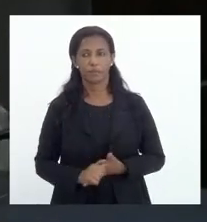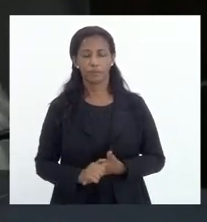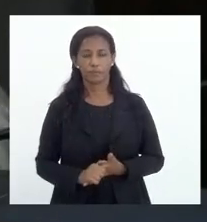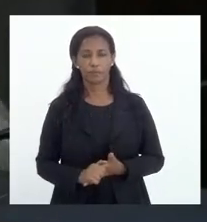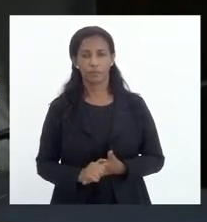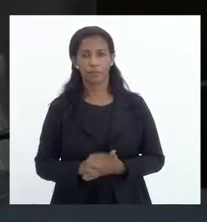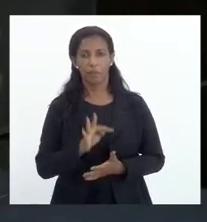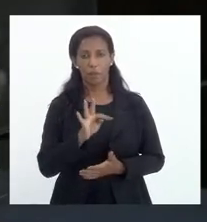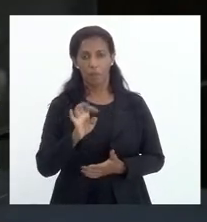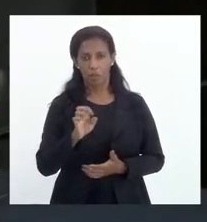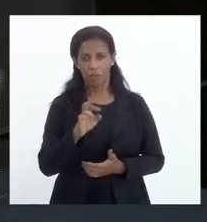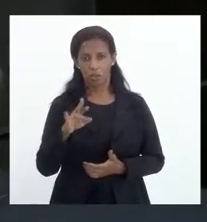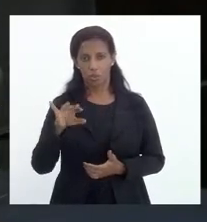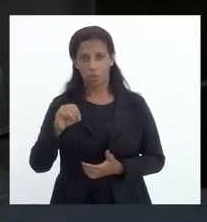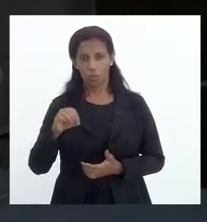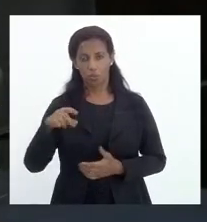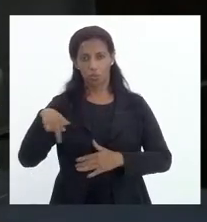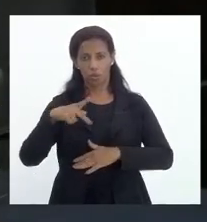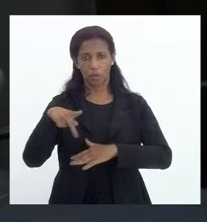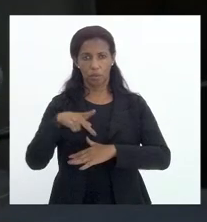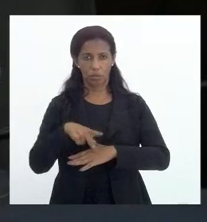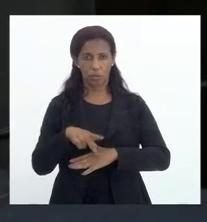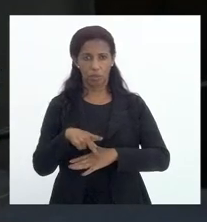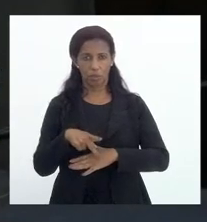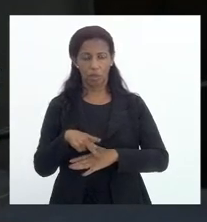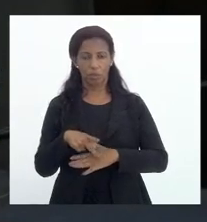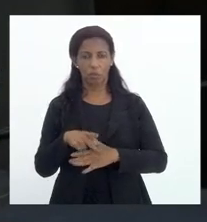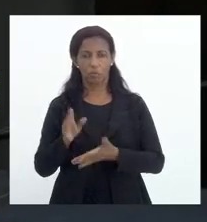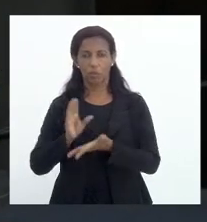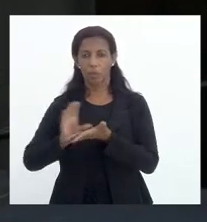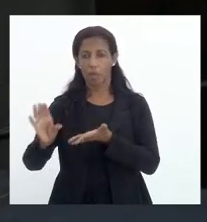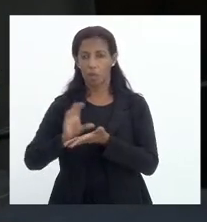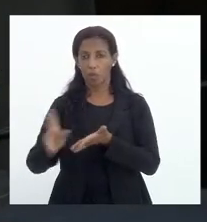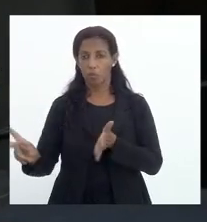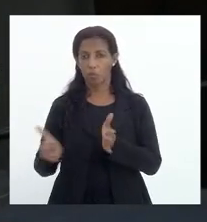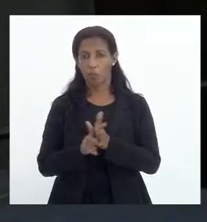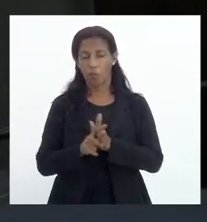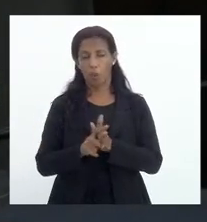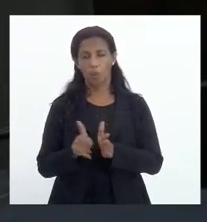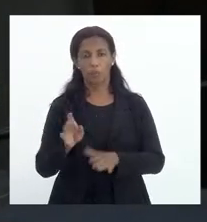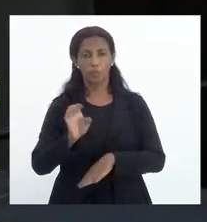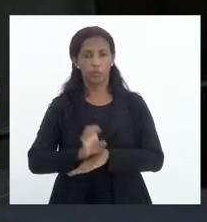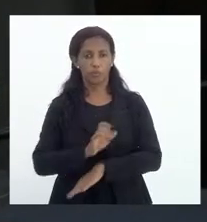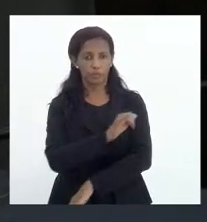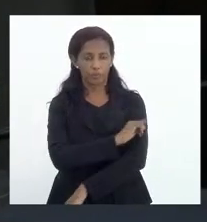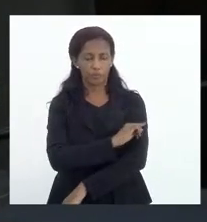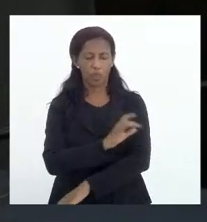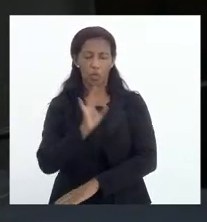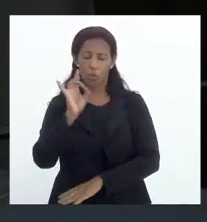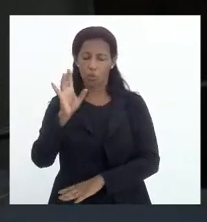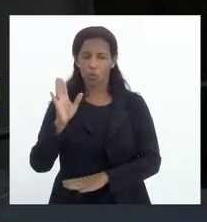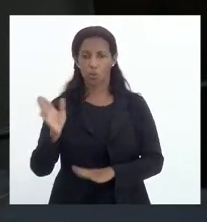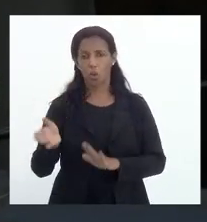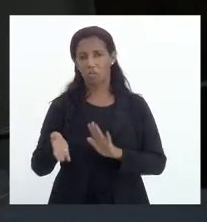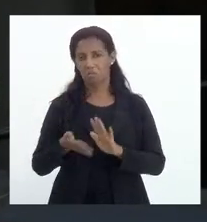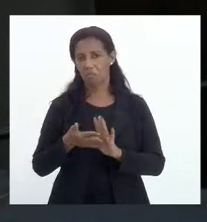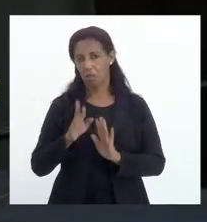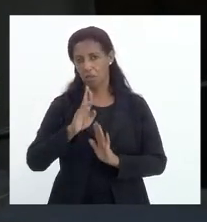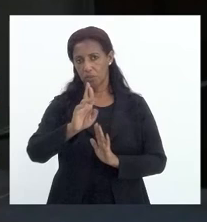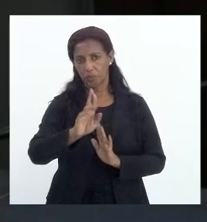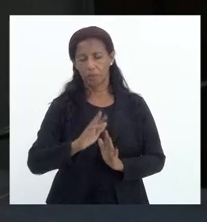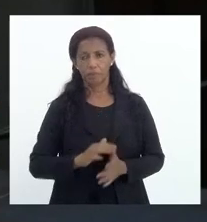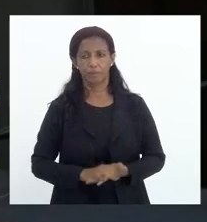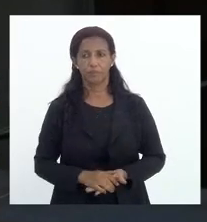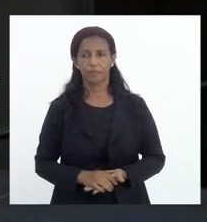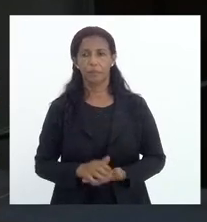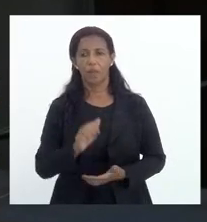Tesouro Nacional com relação a recursos do Rio de Janeiro, mas, enfim, é só para dar um retorno.